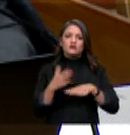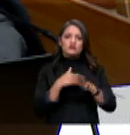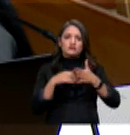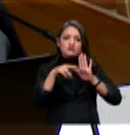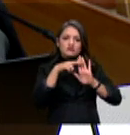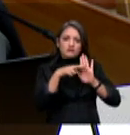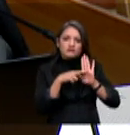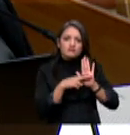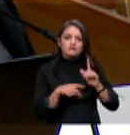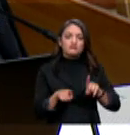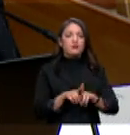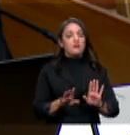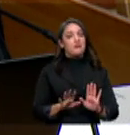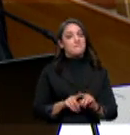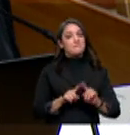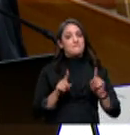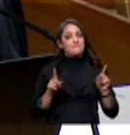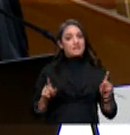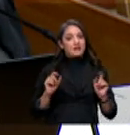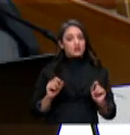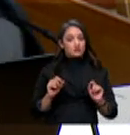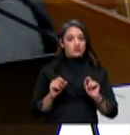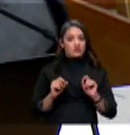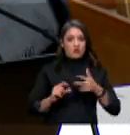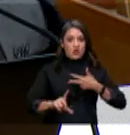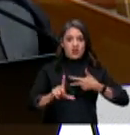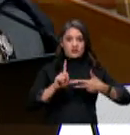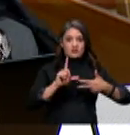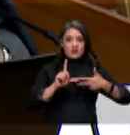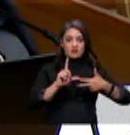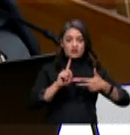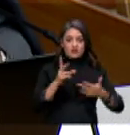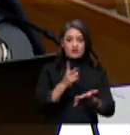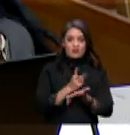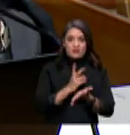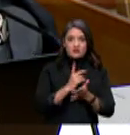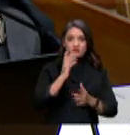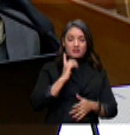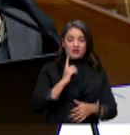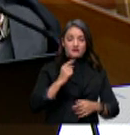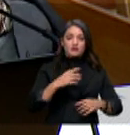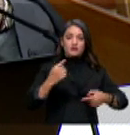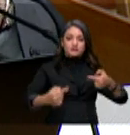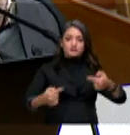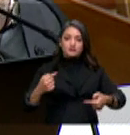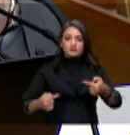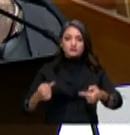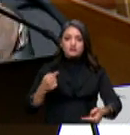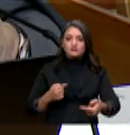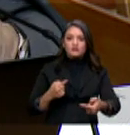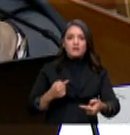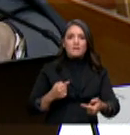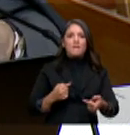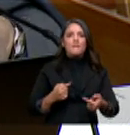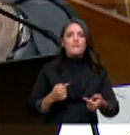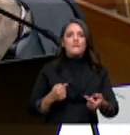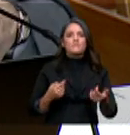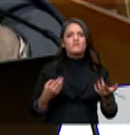isso, mas o próprio legislativo, a partir de debates, entendeu por bem já